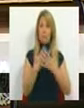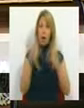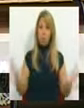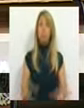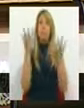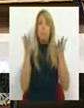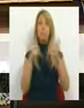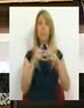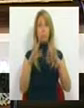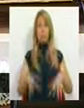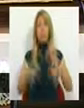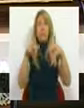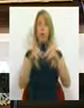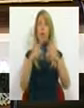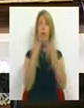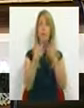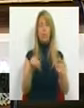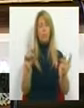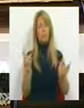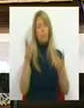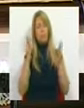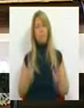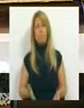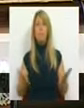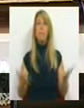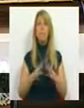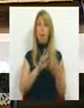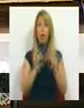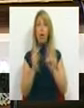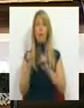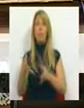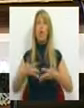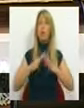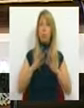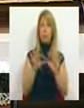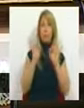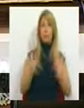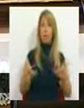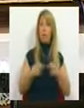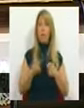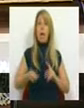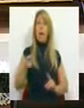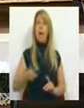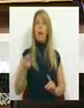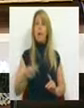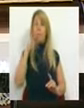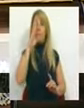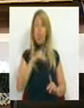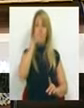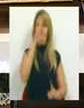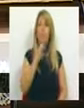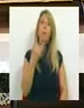reformista na solução. A solução passa por reformas estruturais, como aquela que foi realizada no arrendamento e onde tive, como sabem, no âmbito do governo